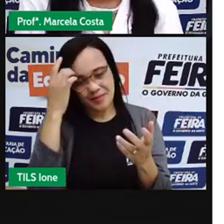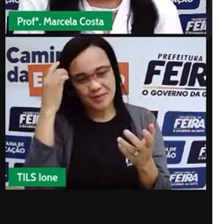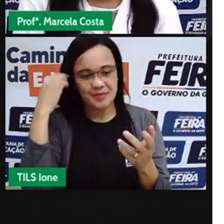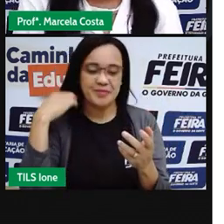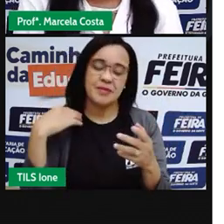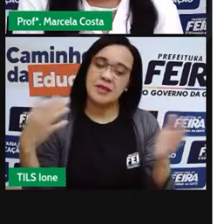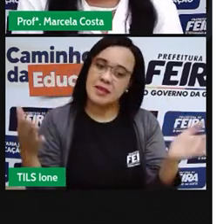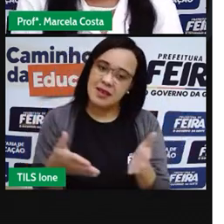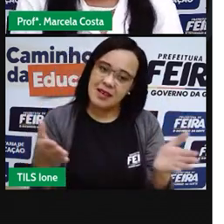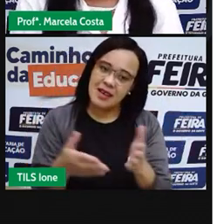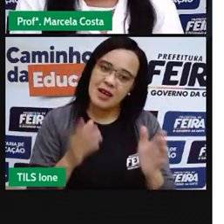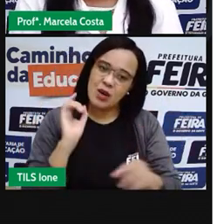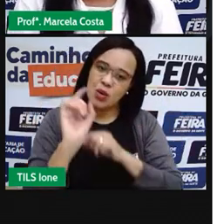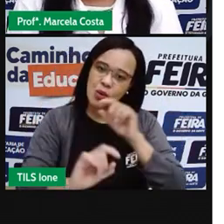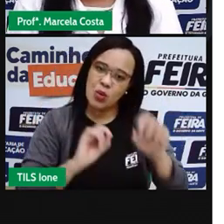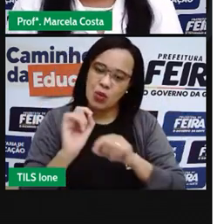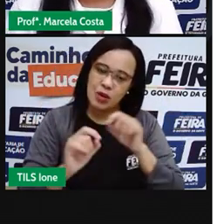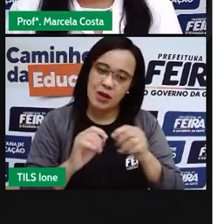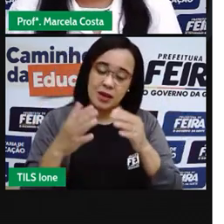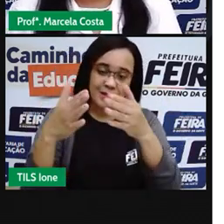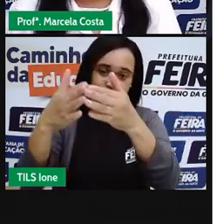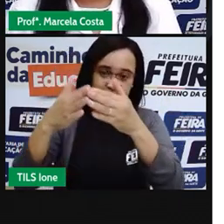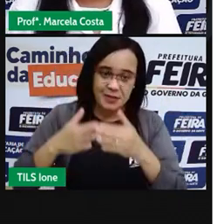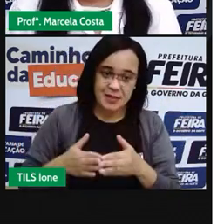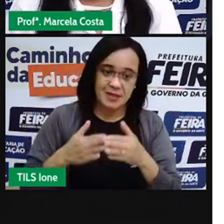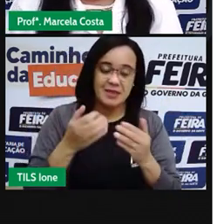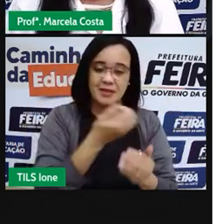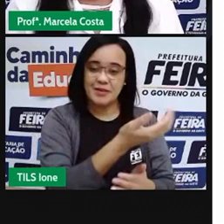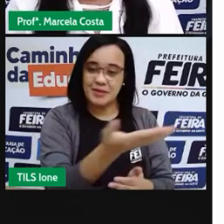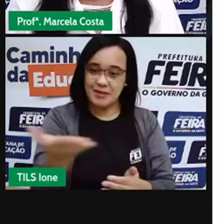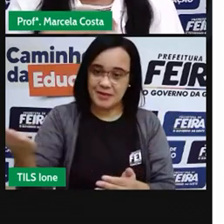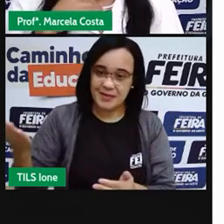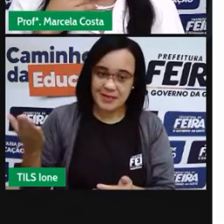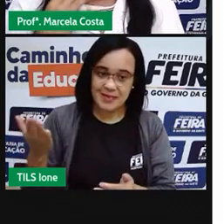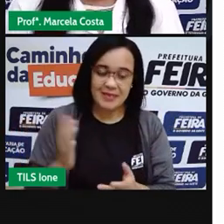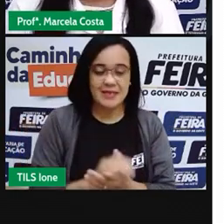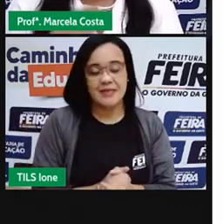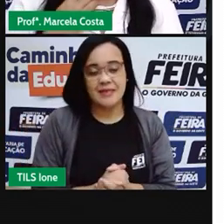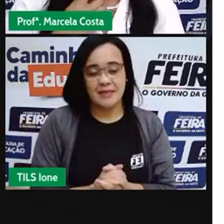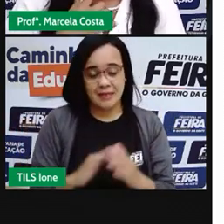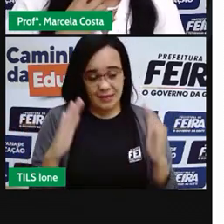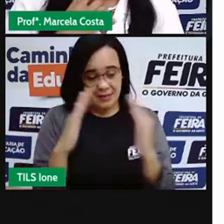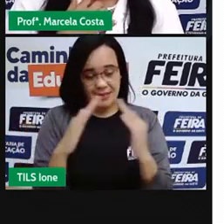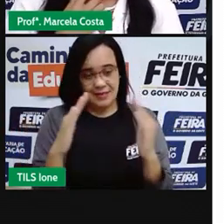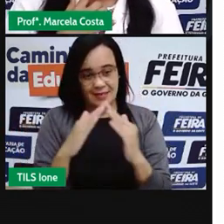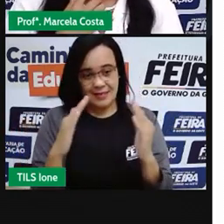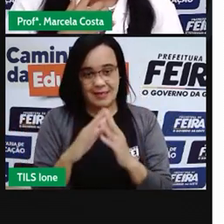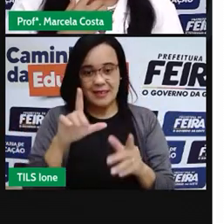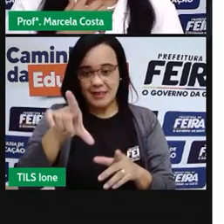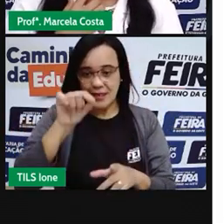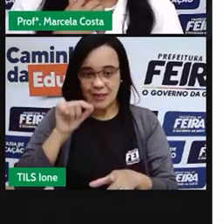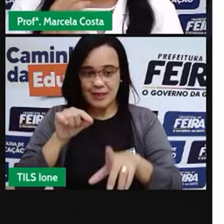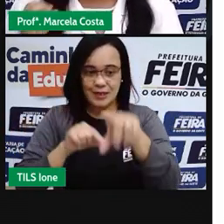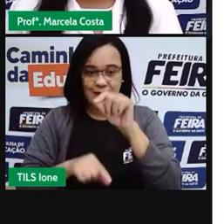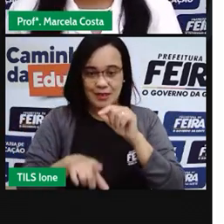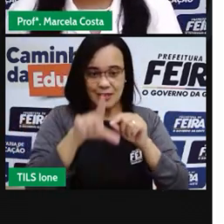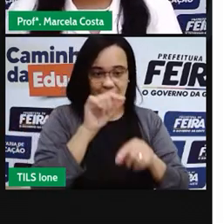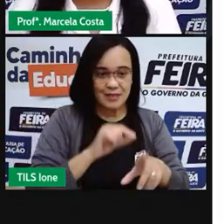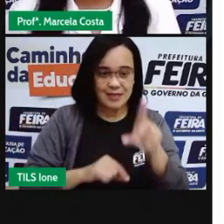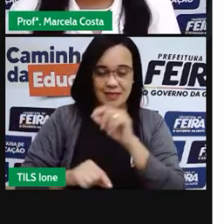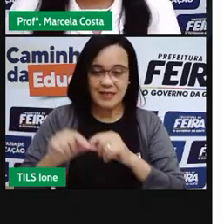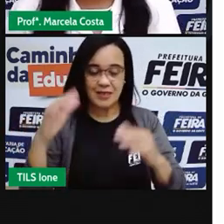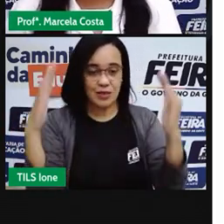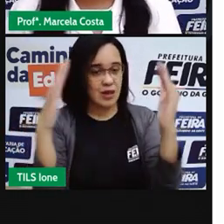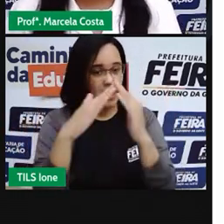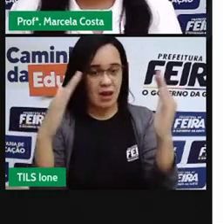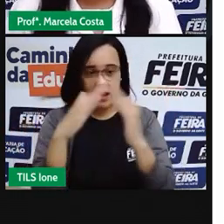Agora, aqui no caso, eu vou pedir para vocês aí em casa, escolherem um dos